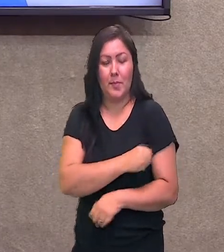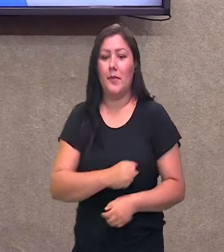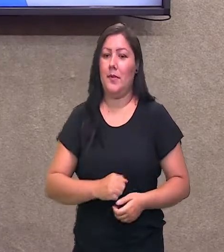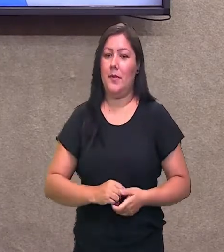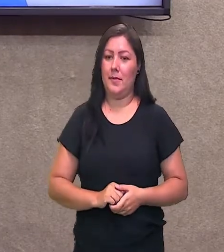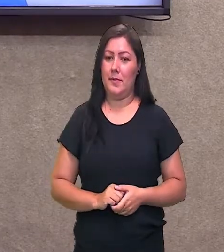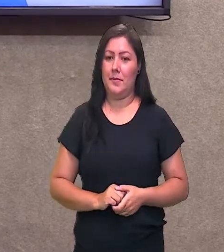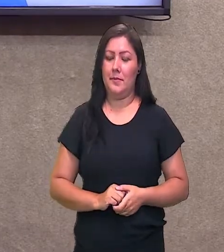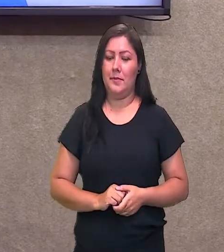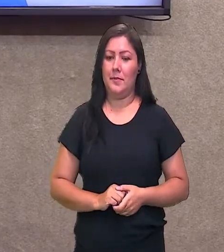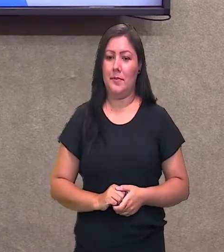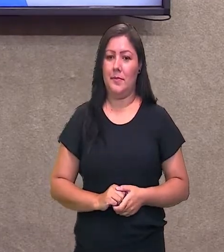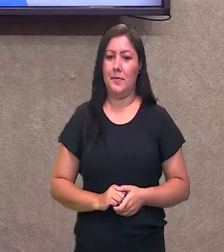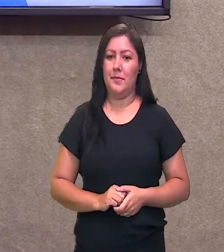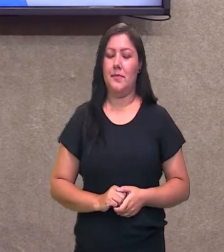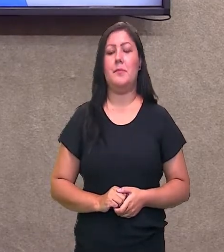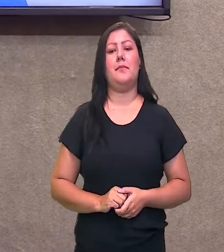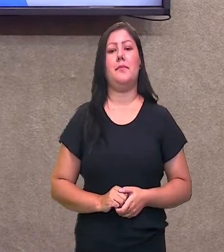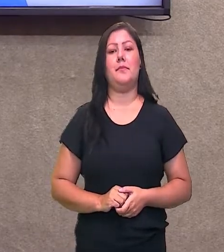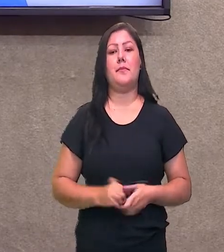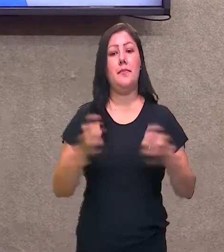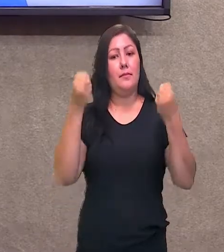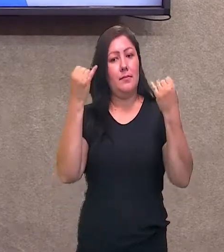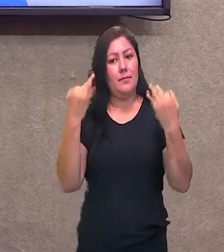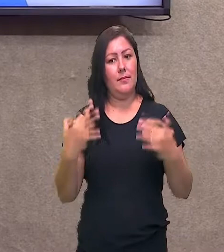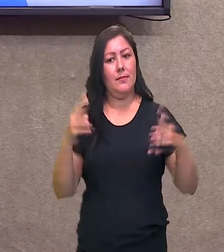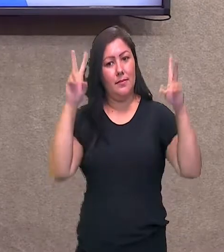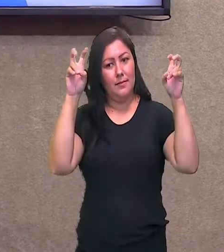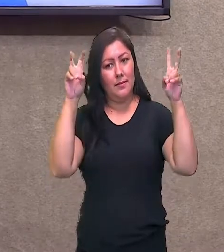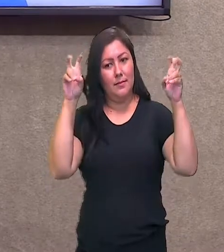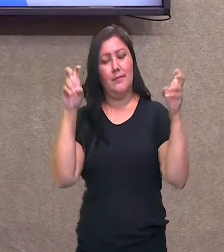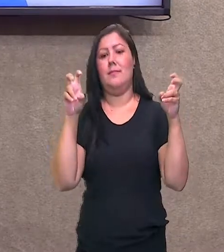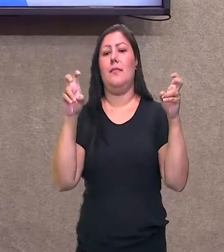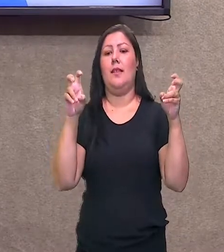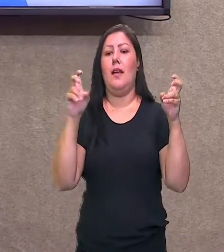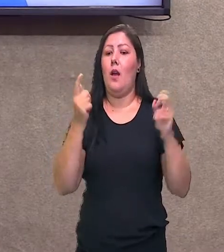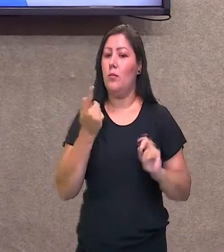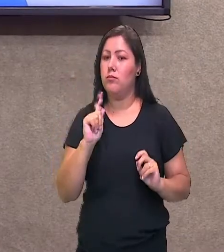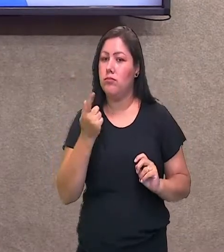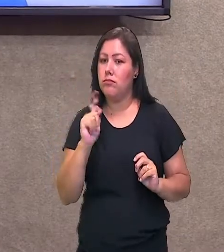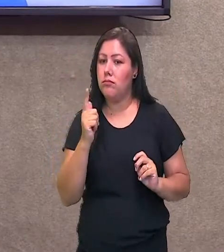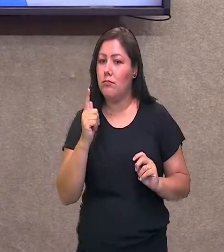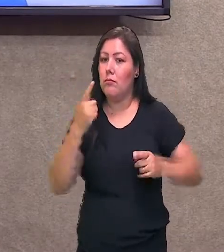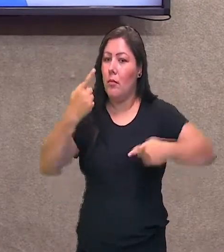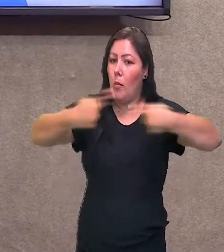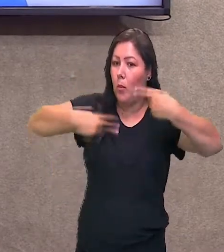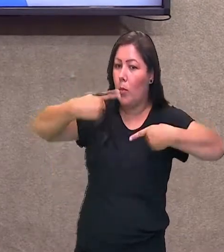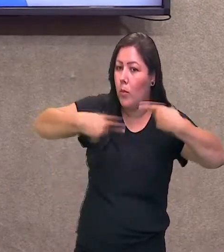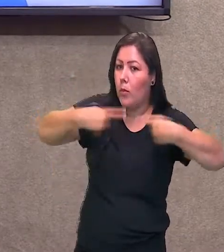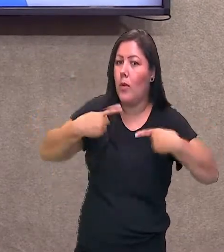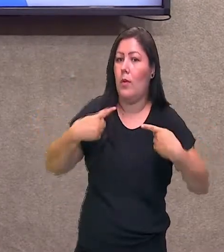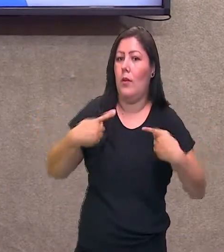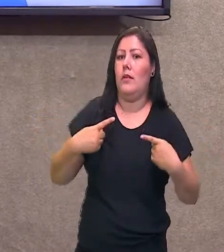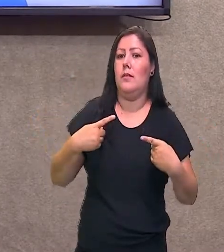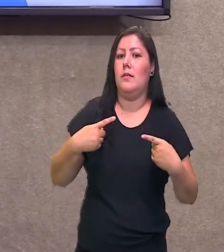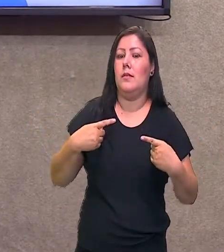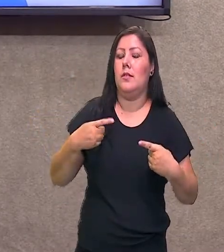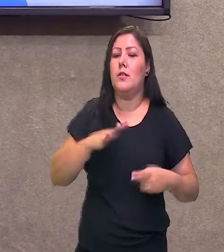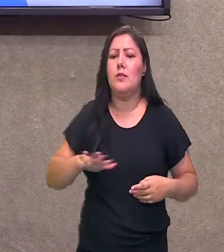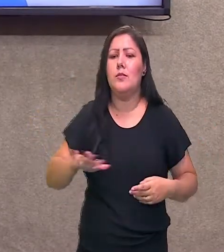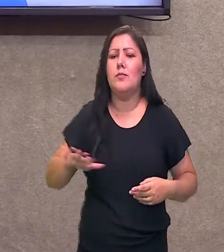ensino fundamental. E nós vamos falar sobre a geopolítica e as principais